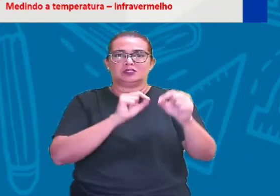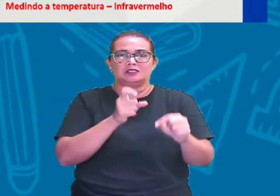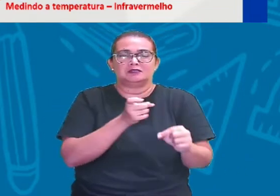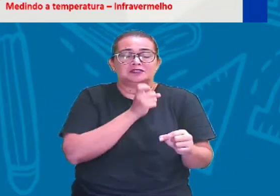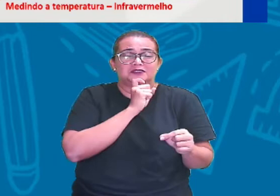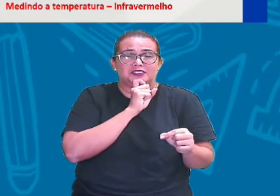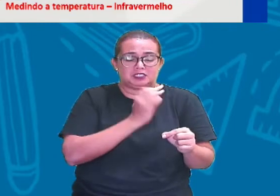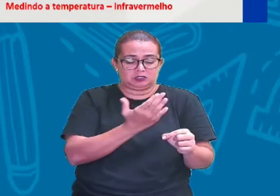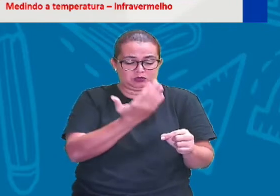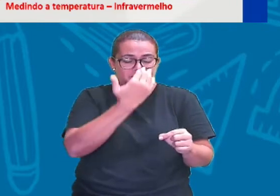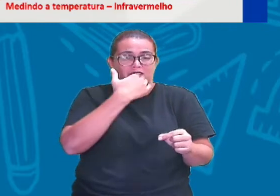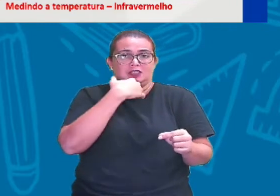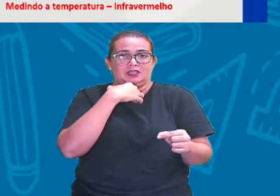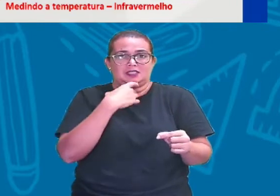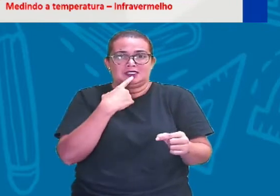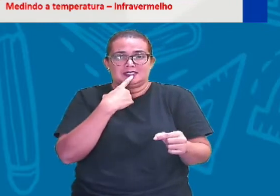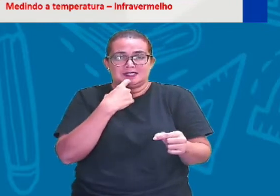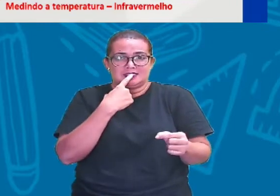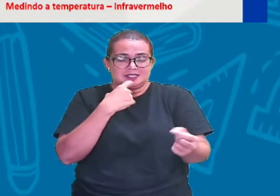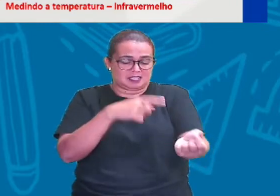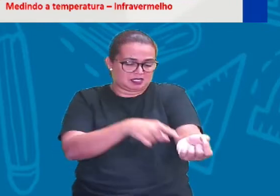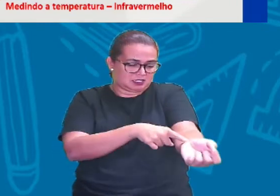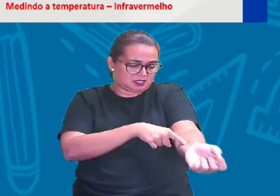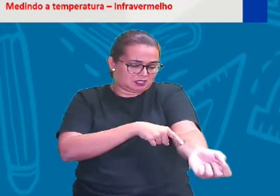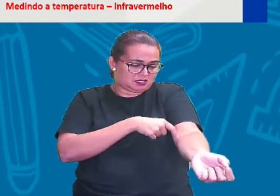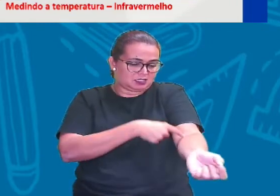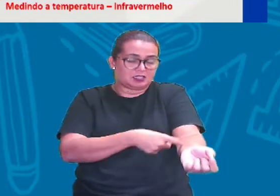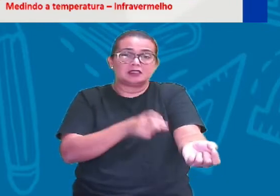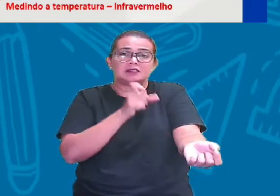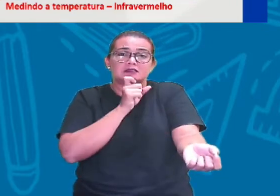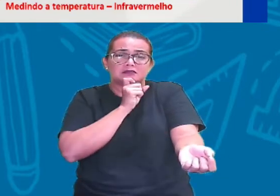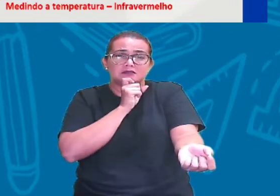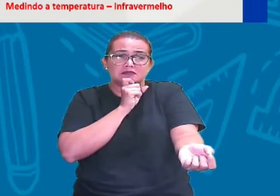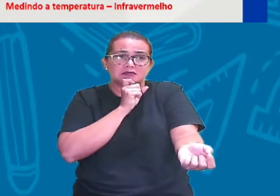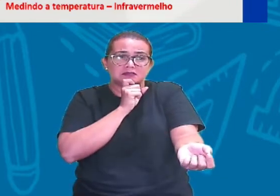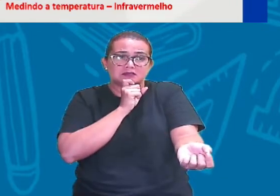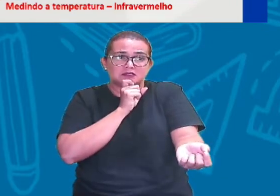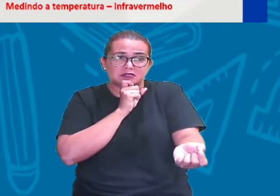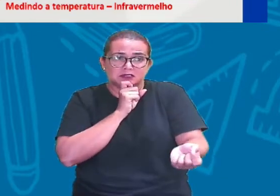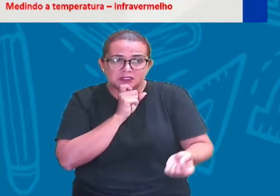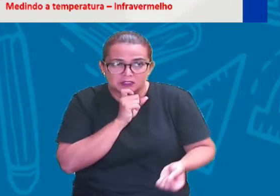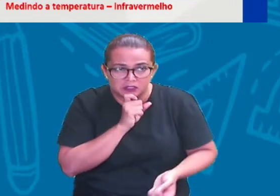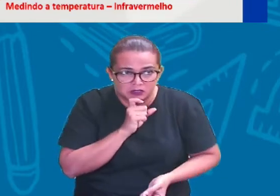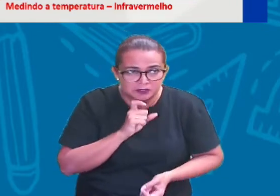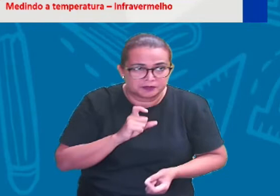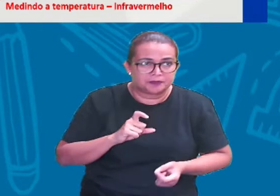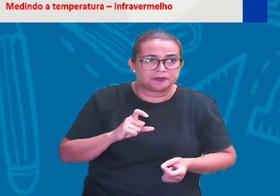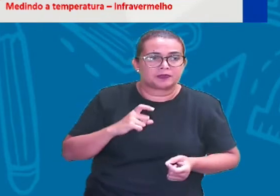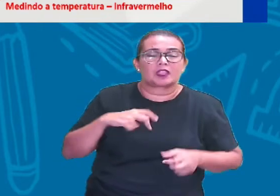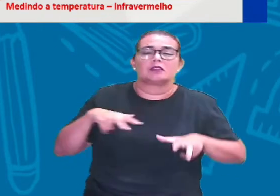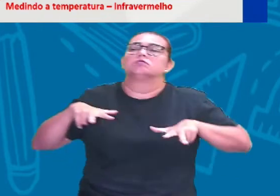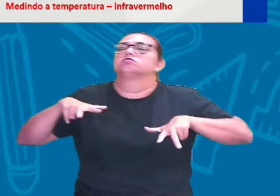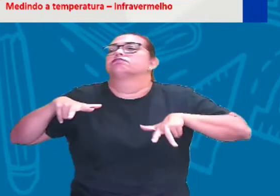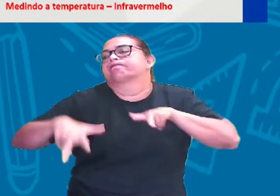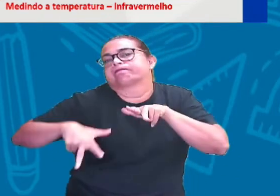precisa esquentar. Uma iguana, né? Tem iguana marítima que você vê, ela tem que mergulhar